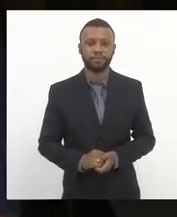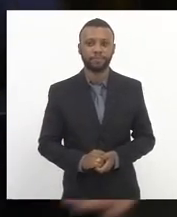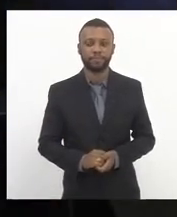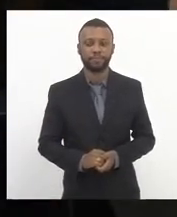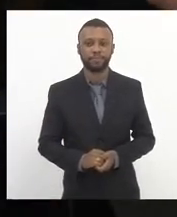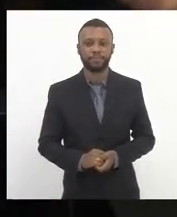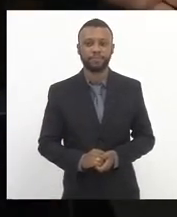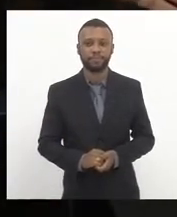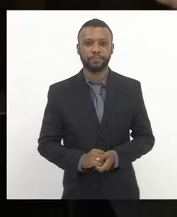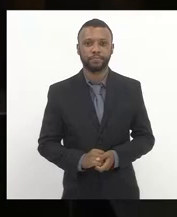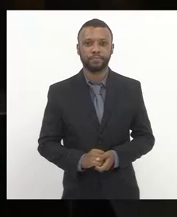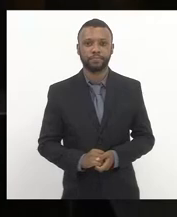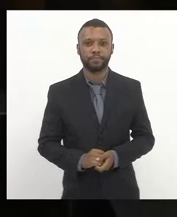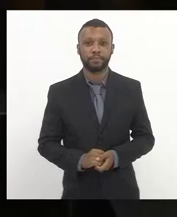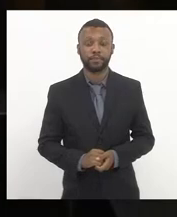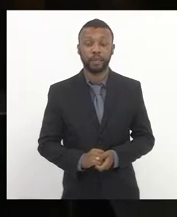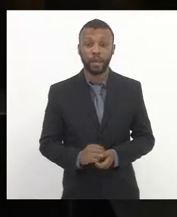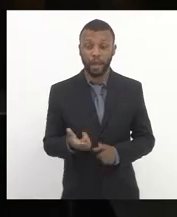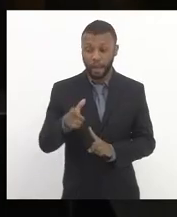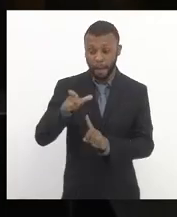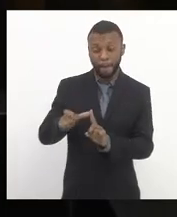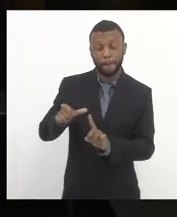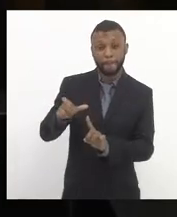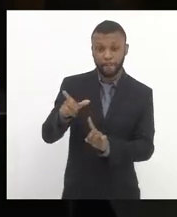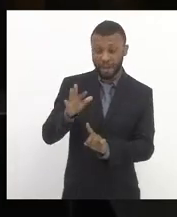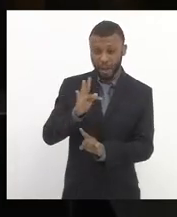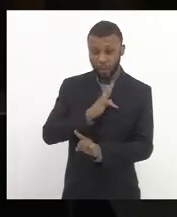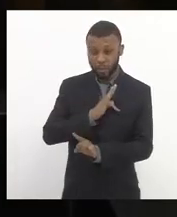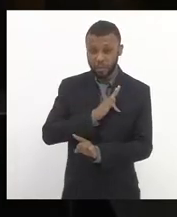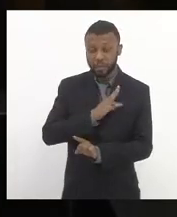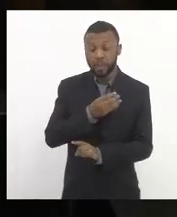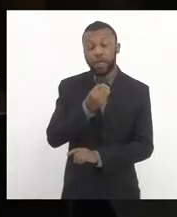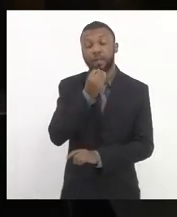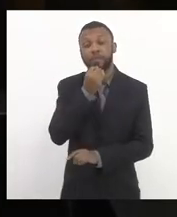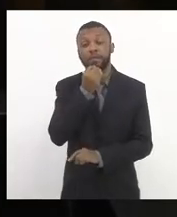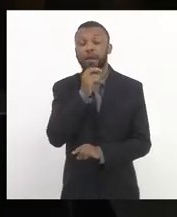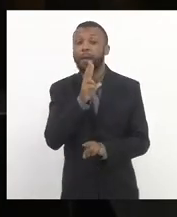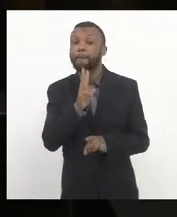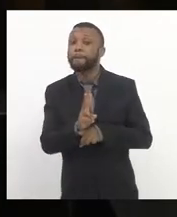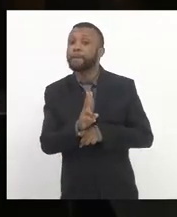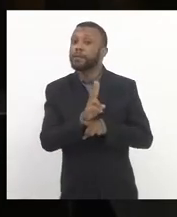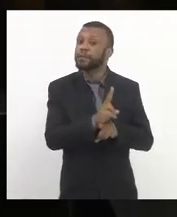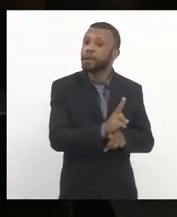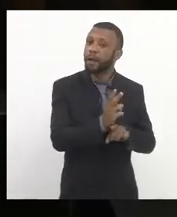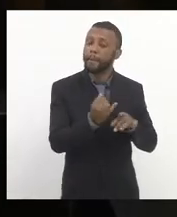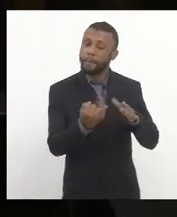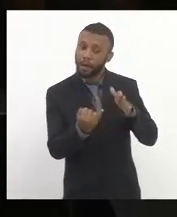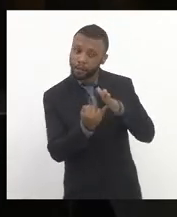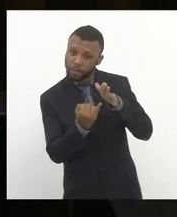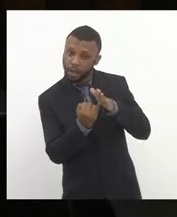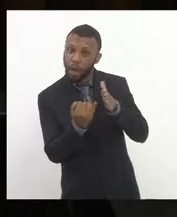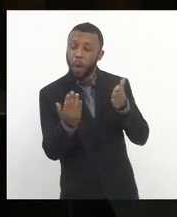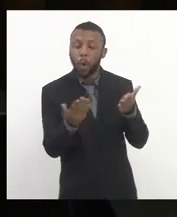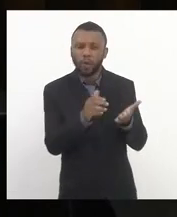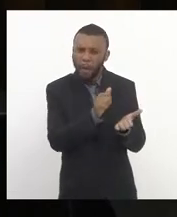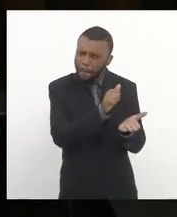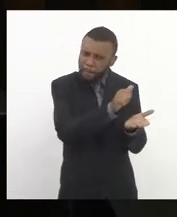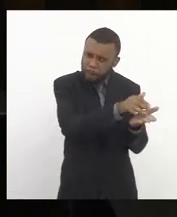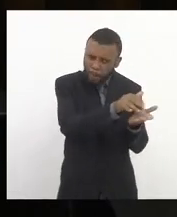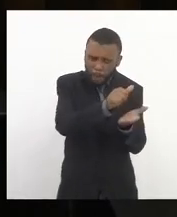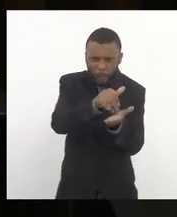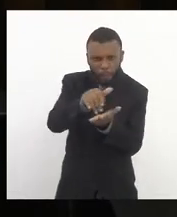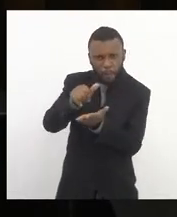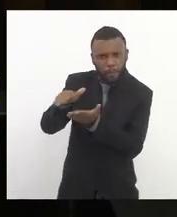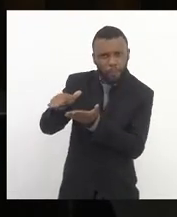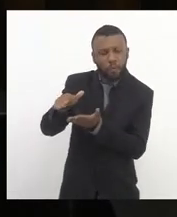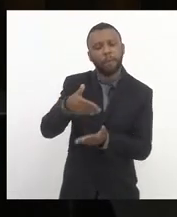por quem deveria prezar pela instituição e hoje é exonerado às pressas